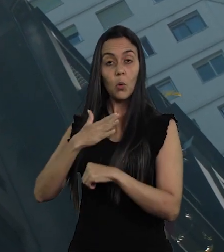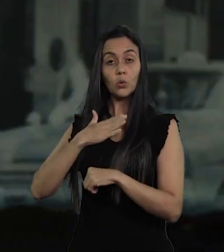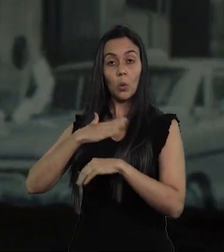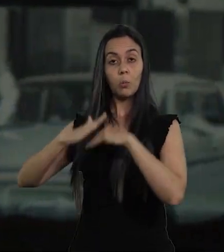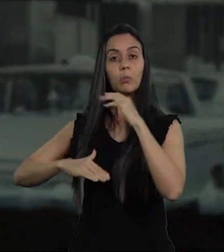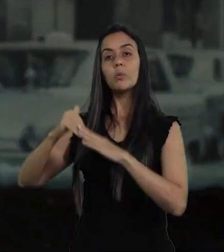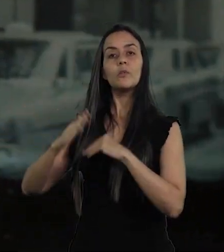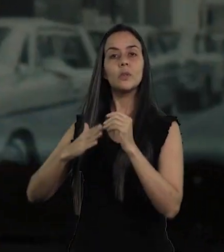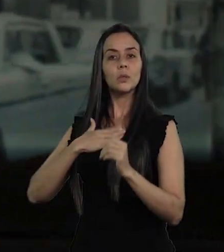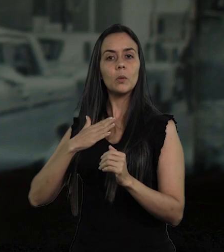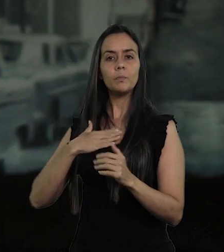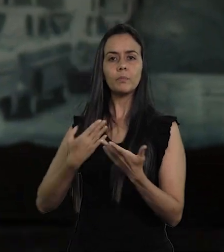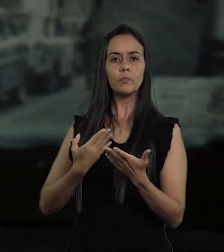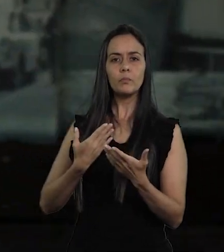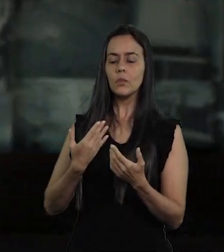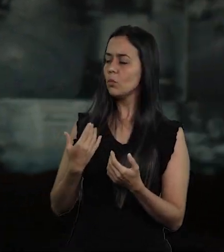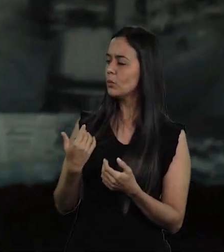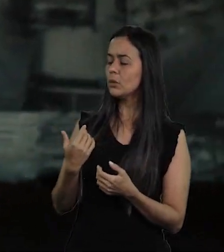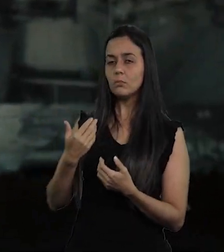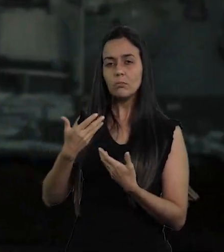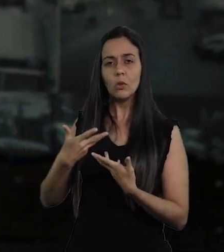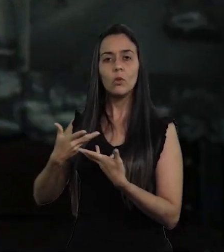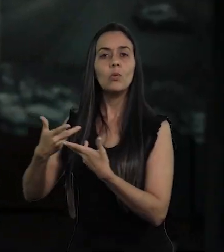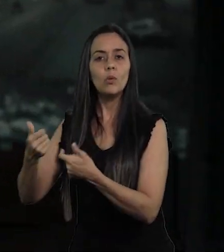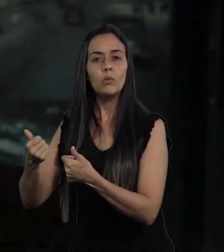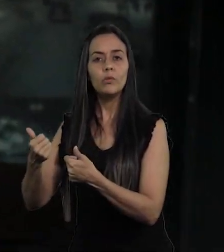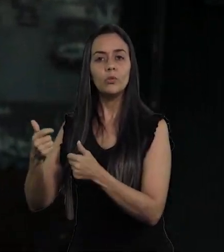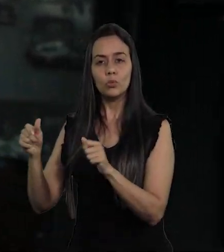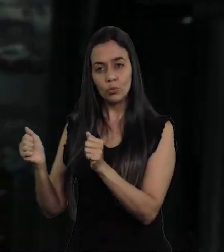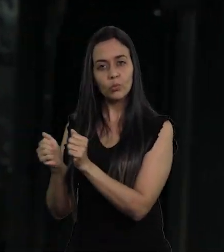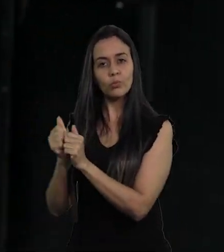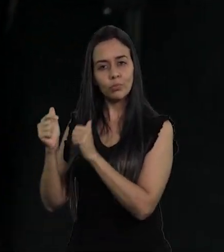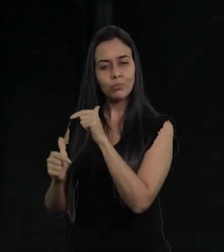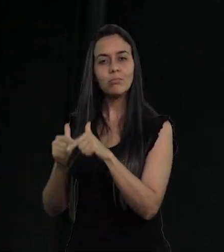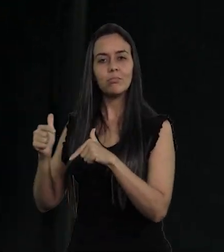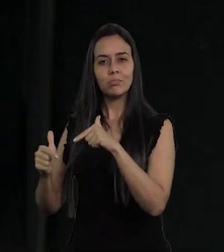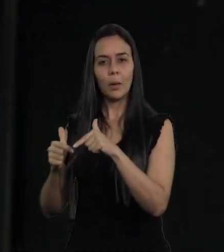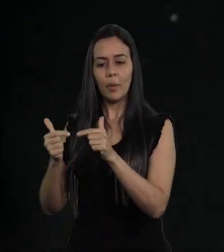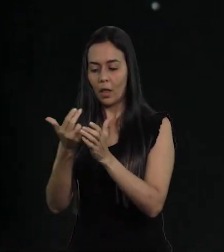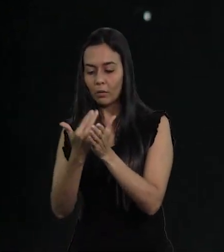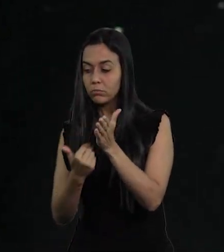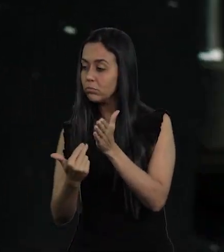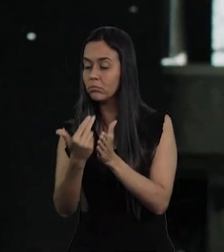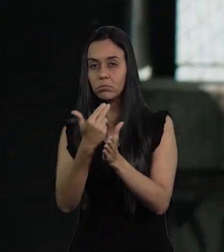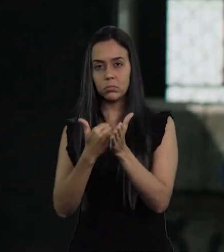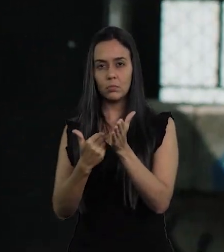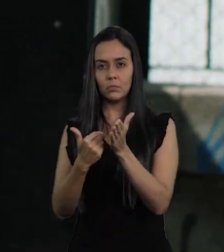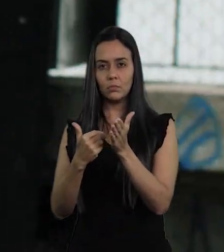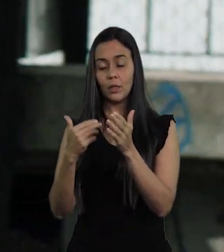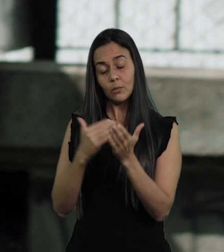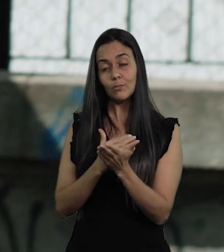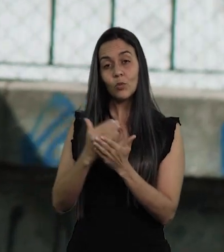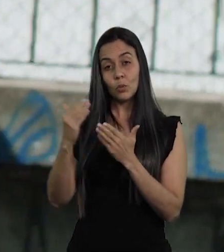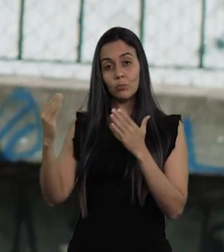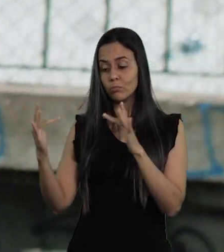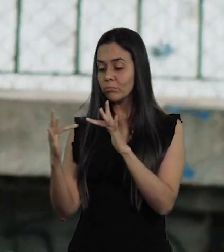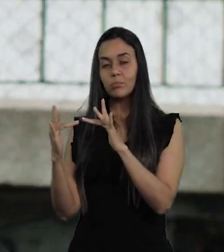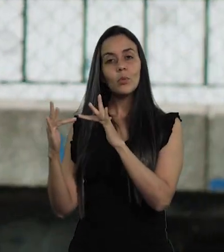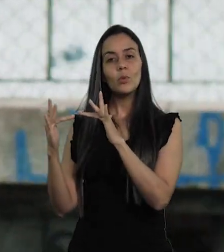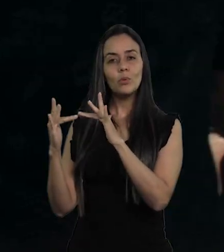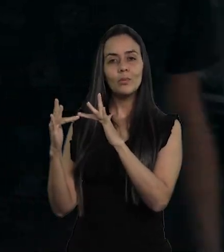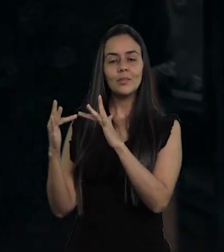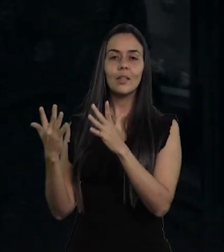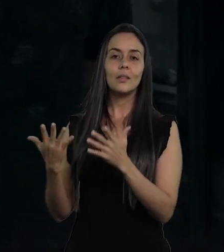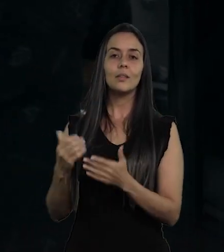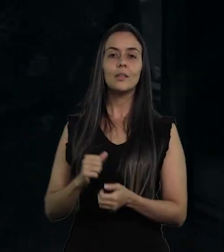que eu caligrafasse ele para ele se retratar. E aí a gente se aproximou mais por conta desse